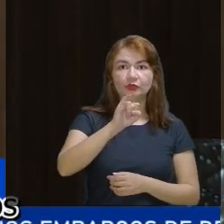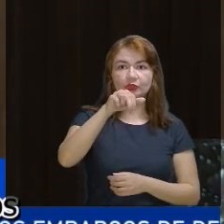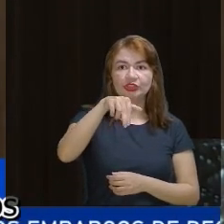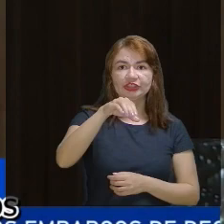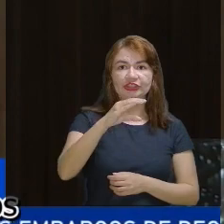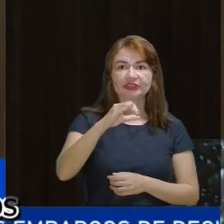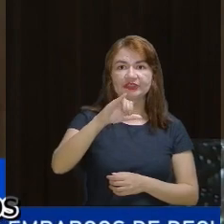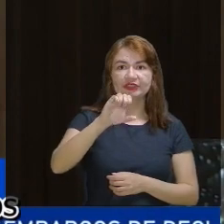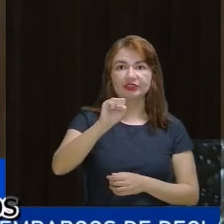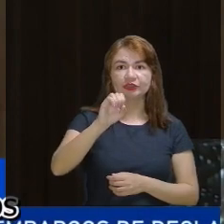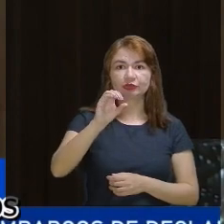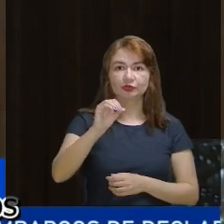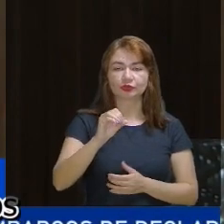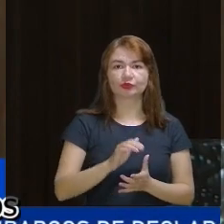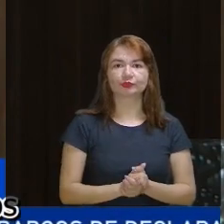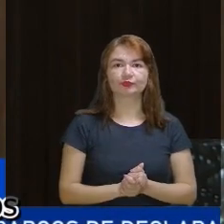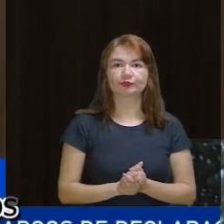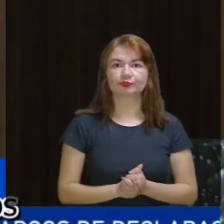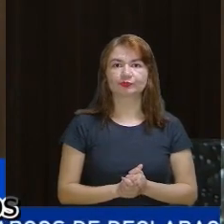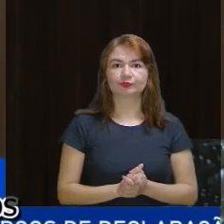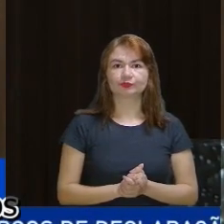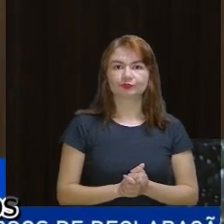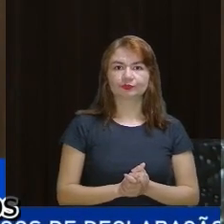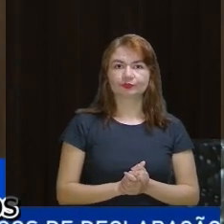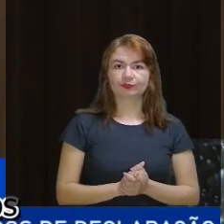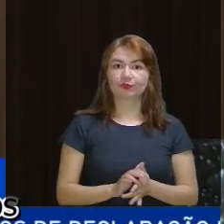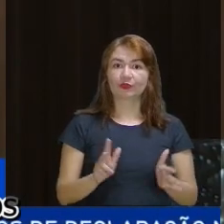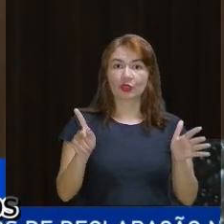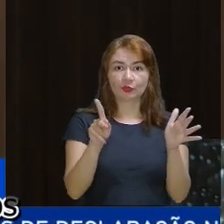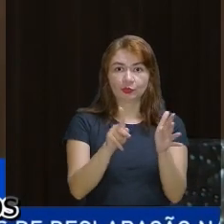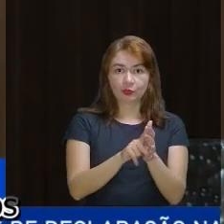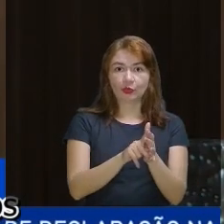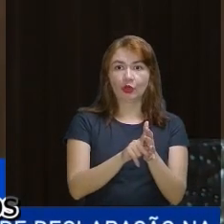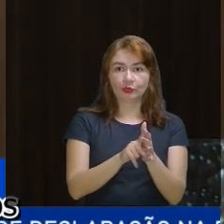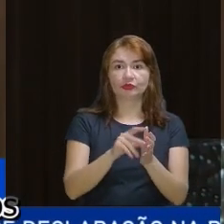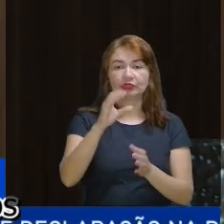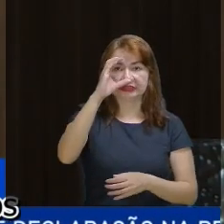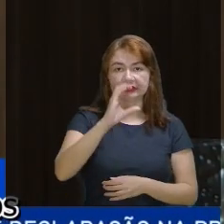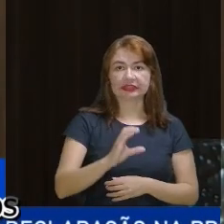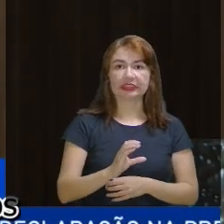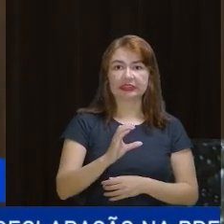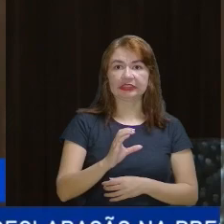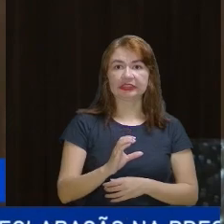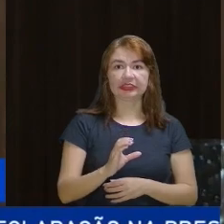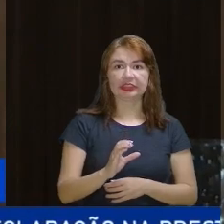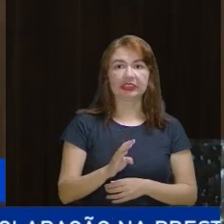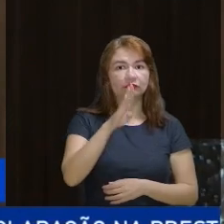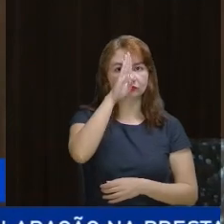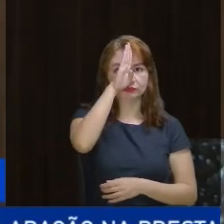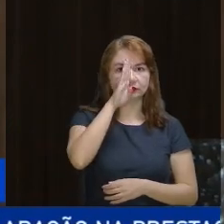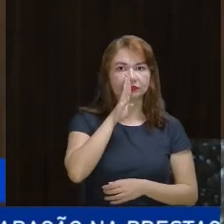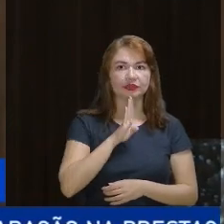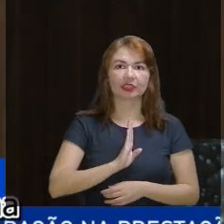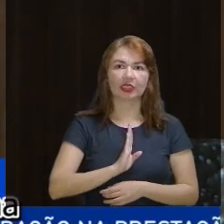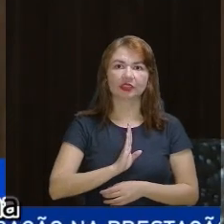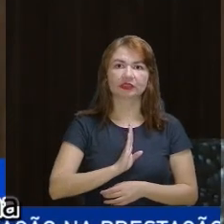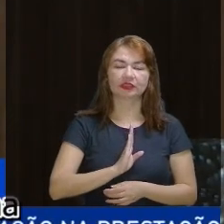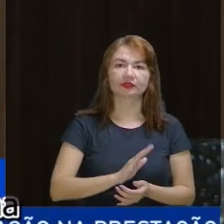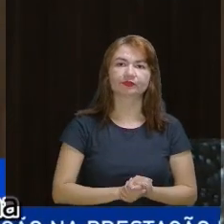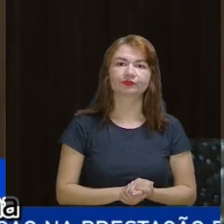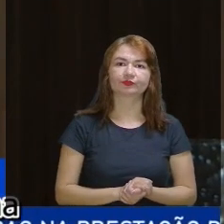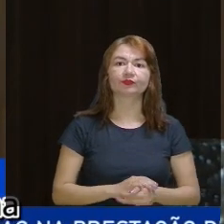78, que os atos inerentes ao exercício da cidadania serão gratuitos. E